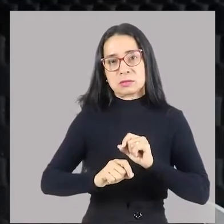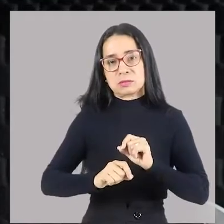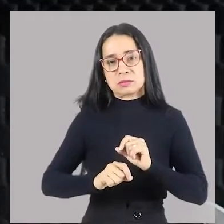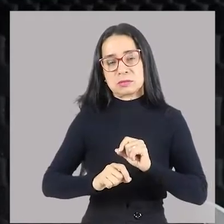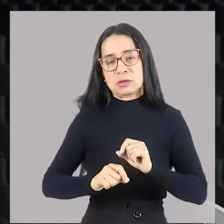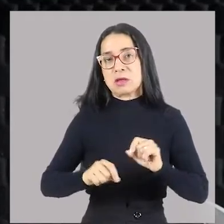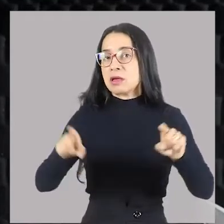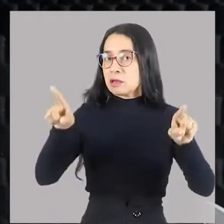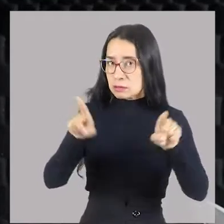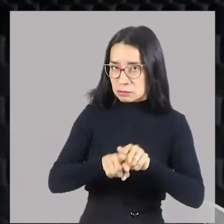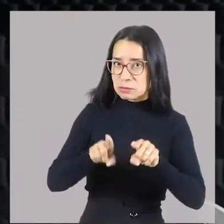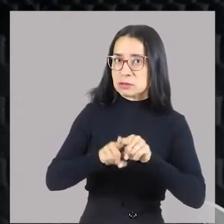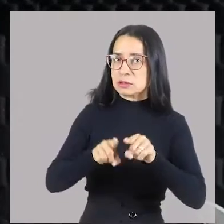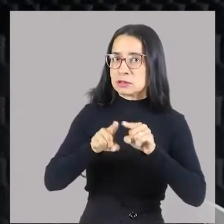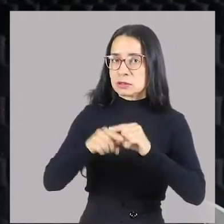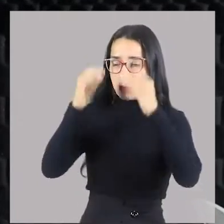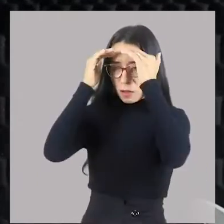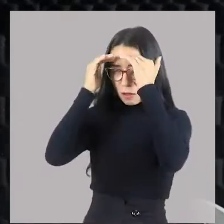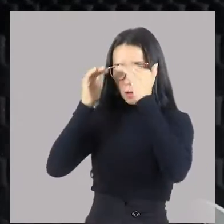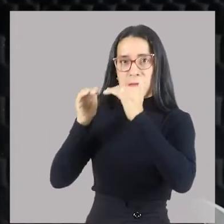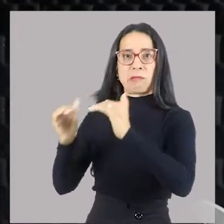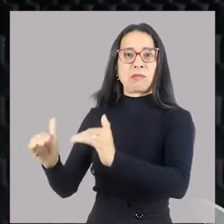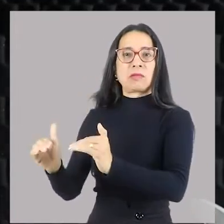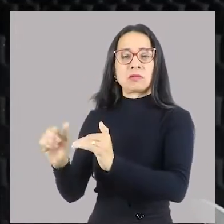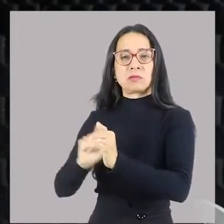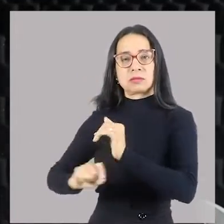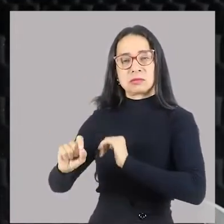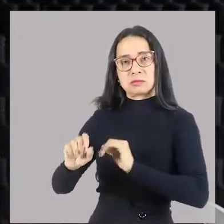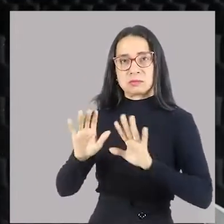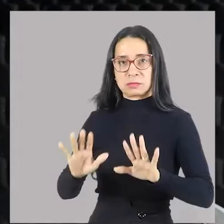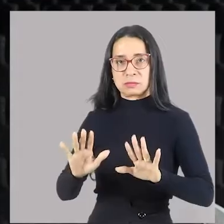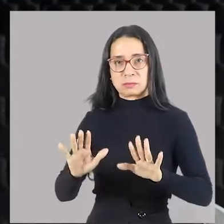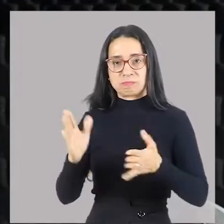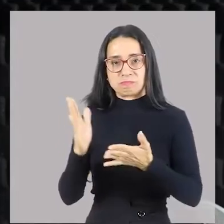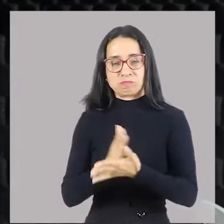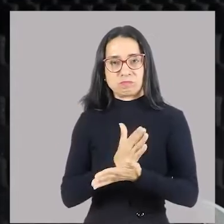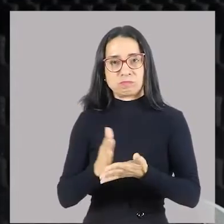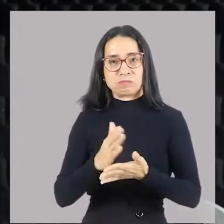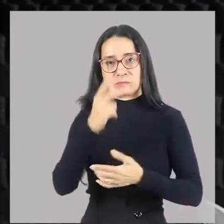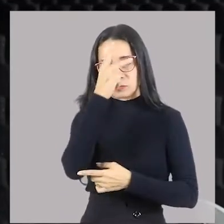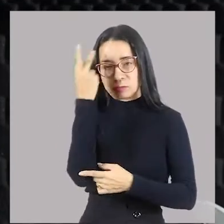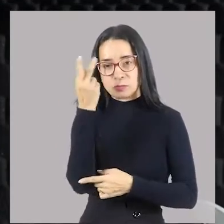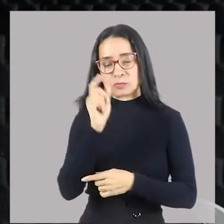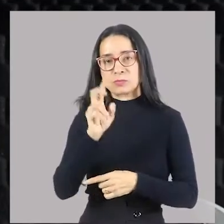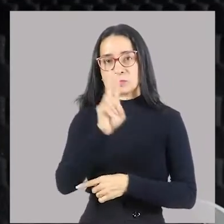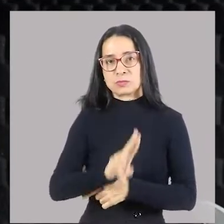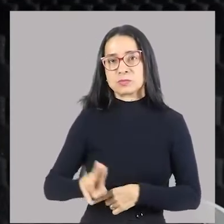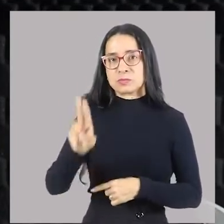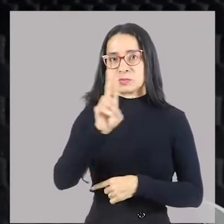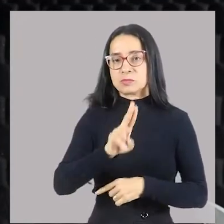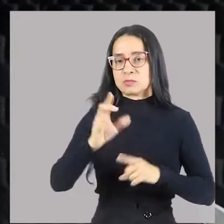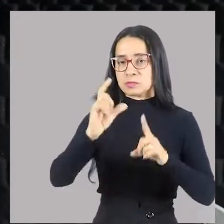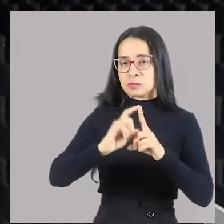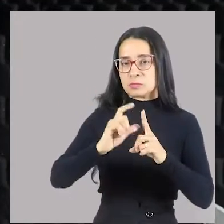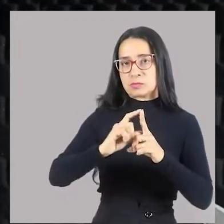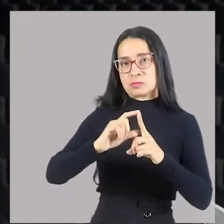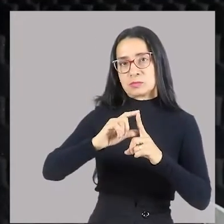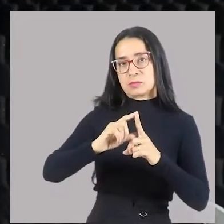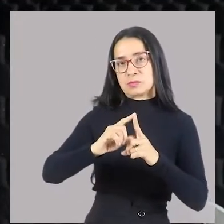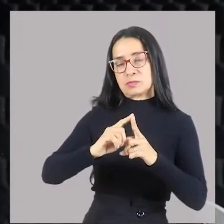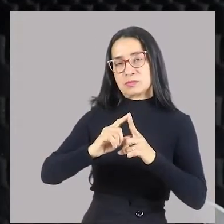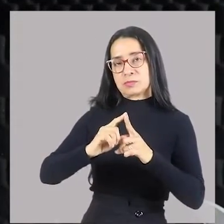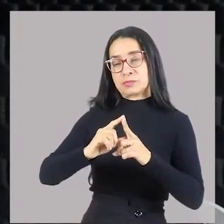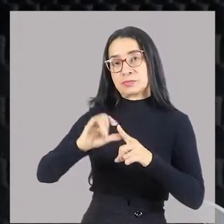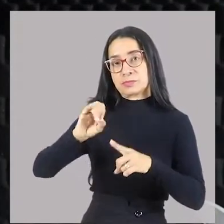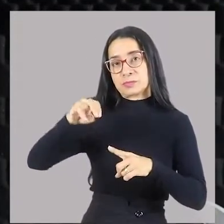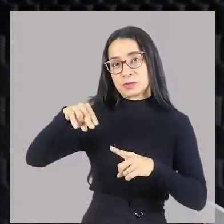intolerância. Entretanto, eu quero deixar bem claro para vocês que muitas das vezes as pessoas acabam utilizando essa palavrinha intolerância